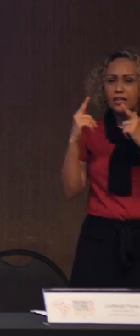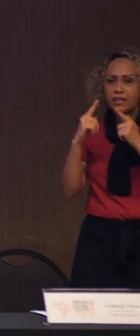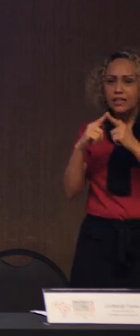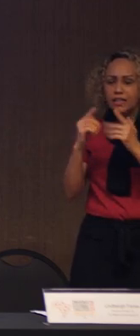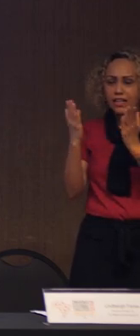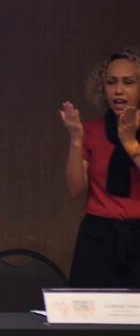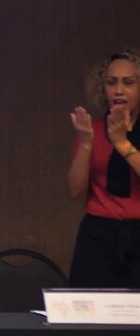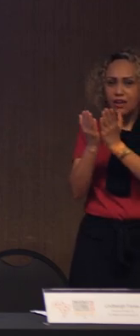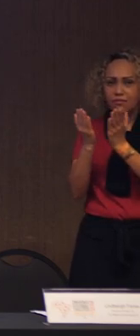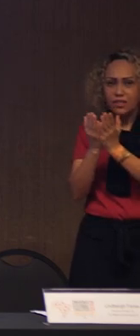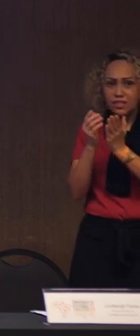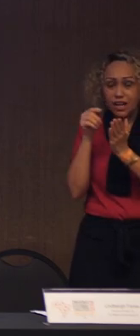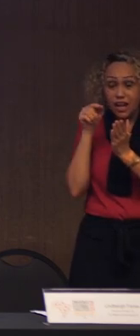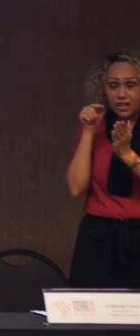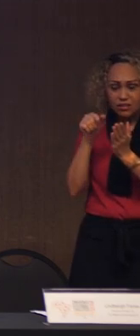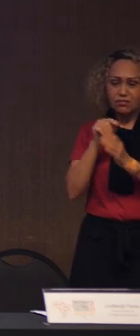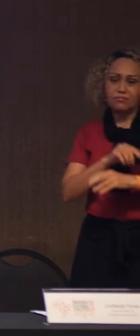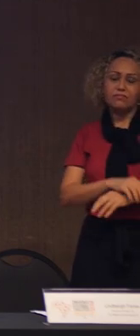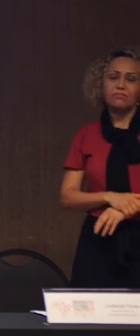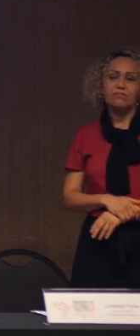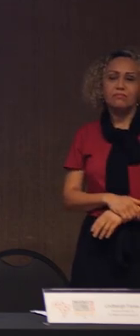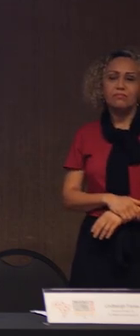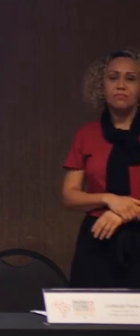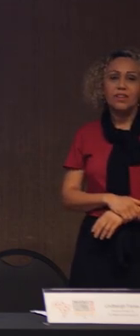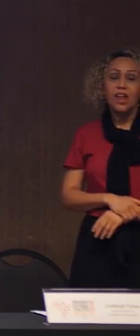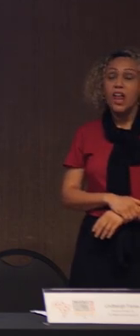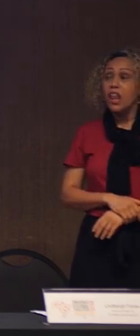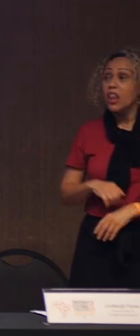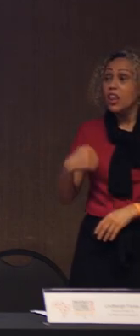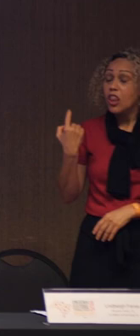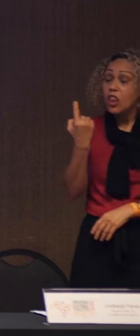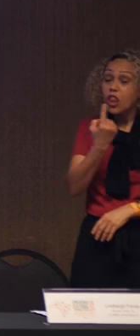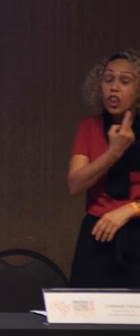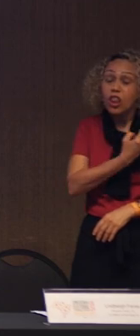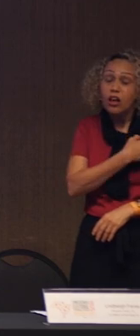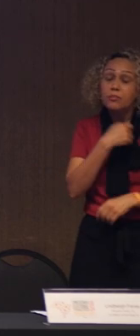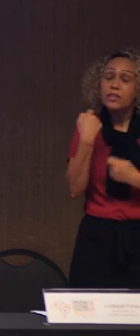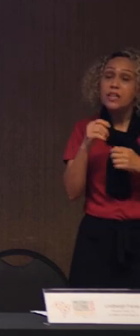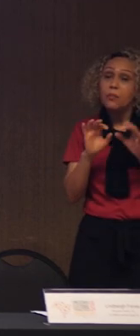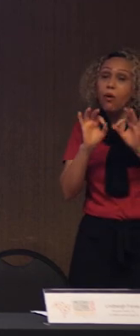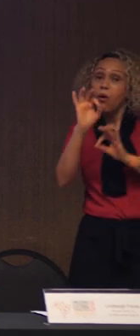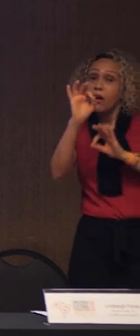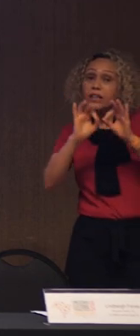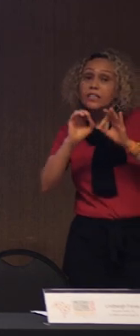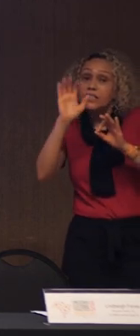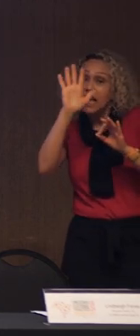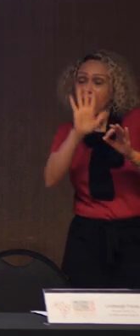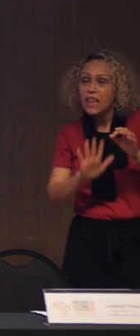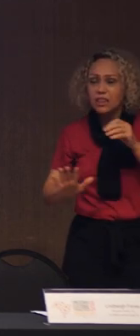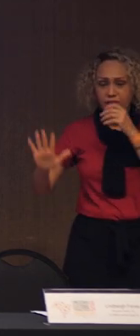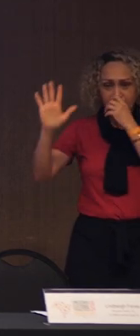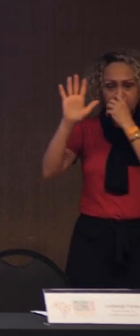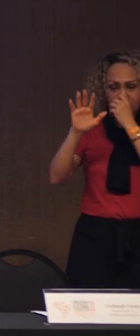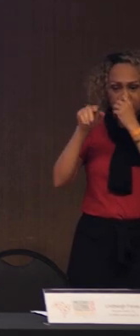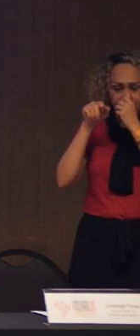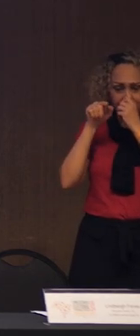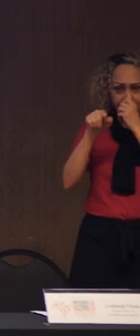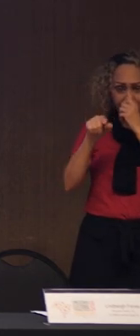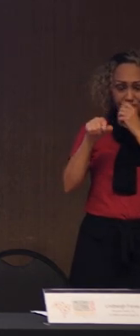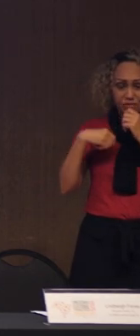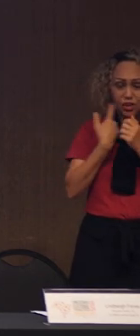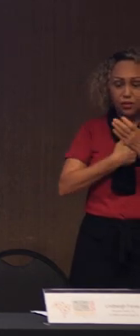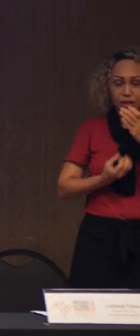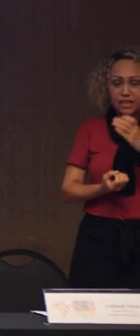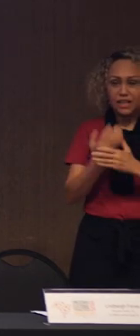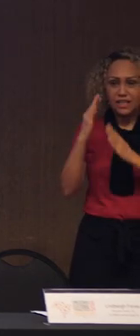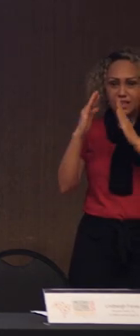Uhul! Isso é disputar o território. Nós temos que organizar isso nacionalmente. Eu tenho brincado dizendo o seguinte: essa igreja vai ser